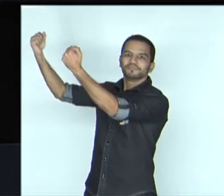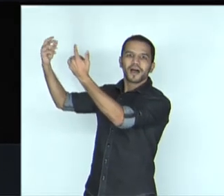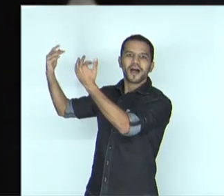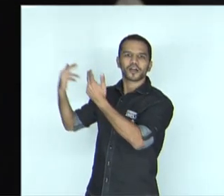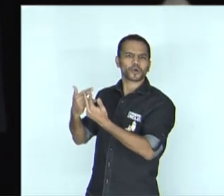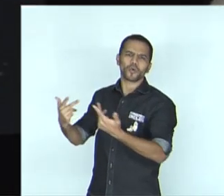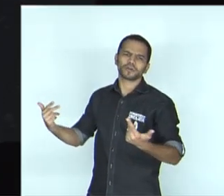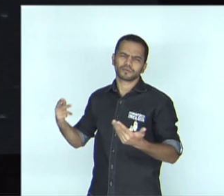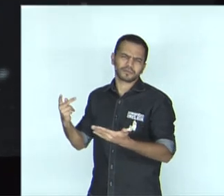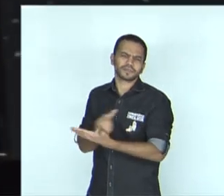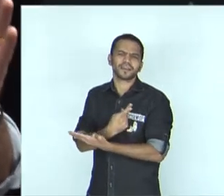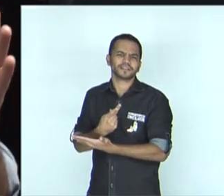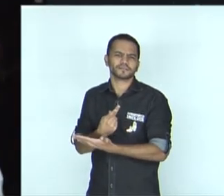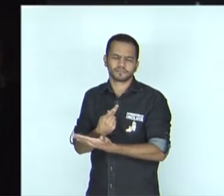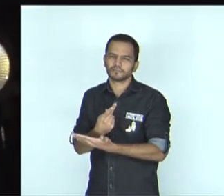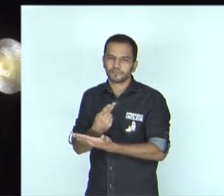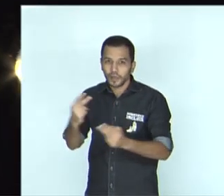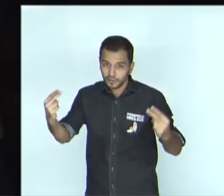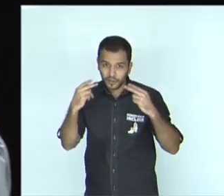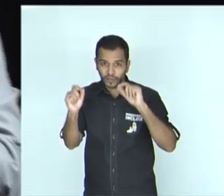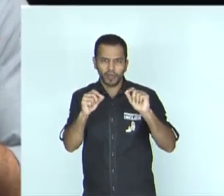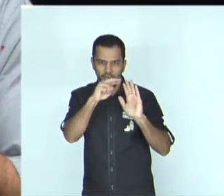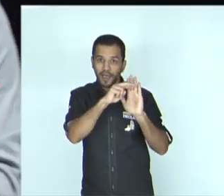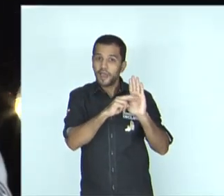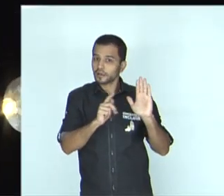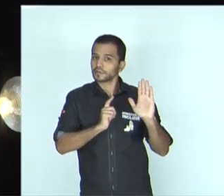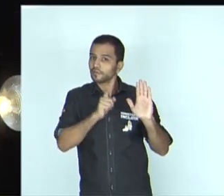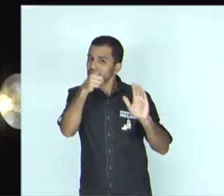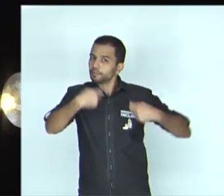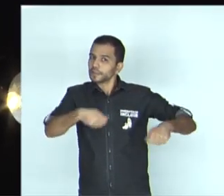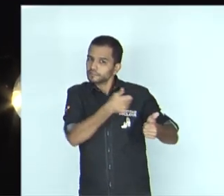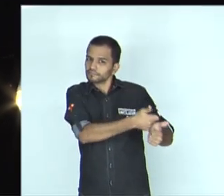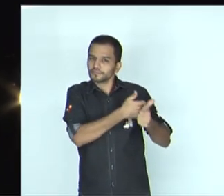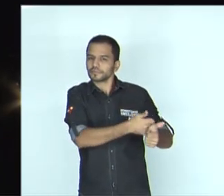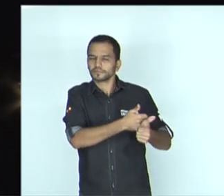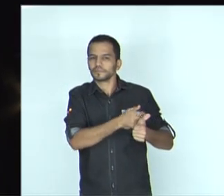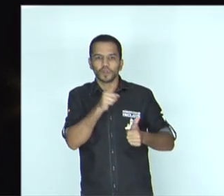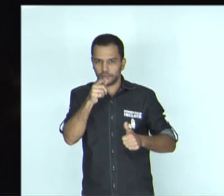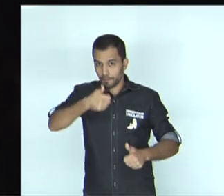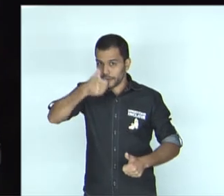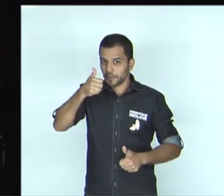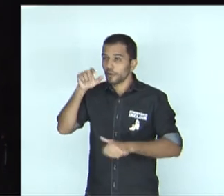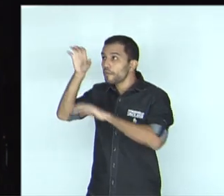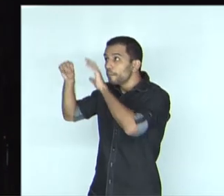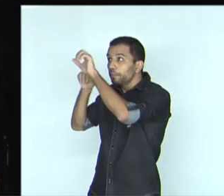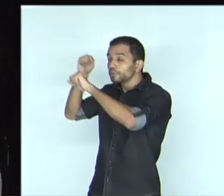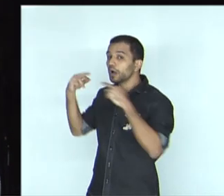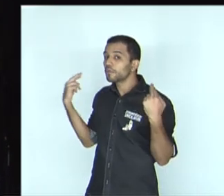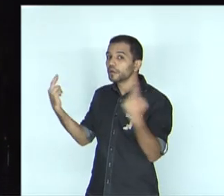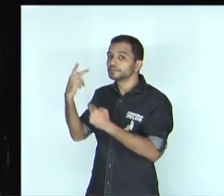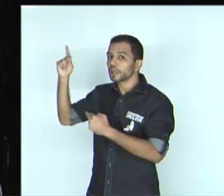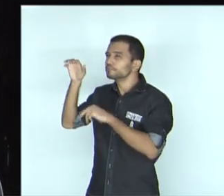em mim de novo. Tem uma regra. Ele está falando assim, ó, busca o reino, que eu te trago tudo